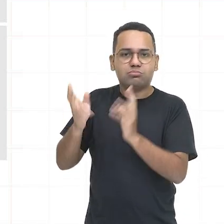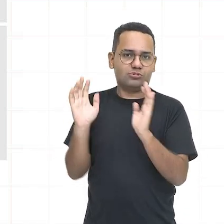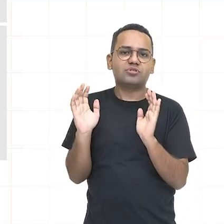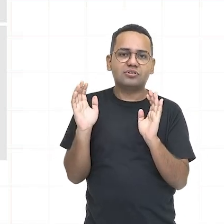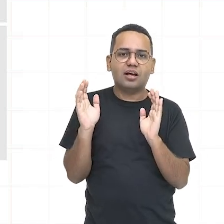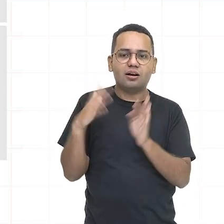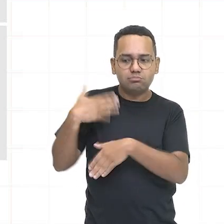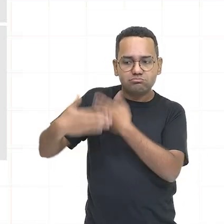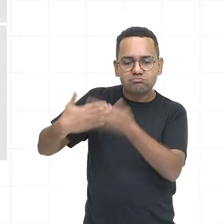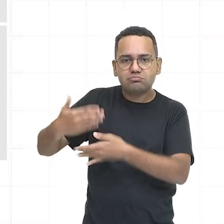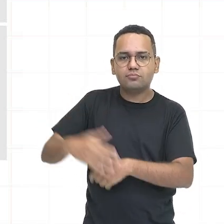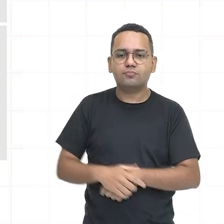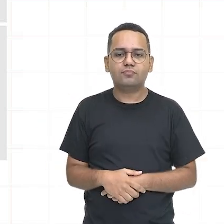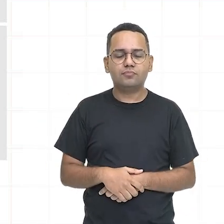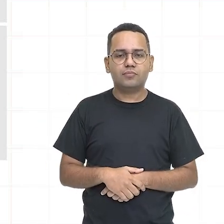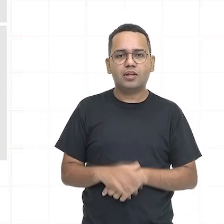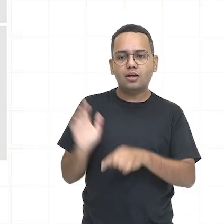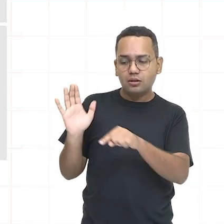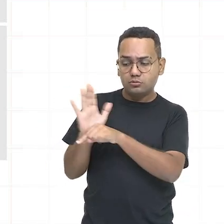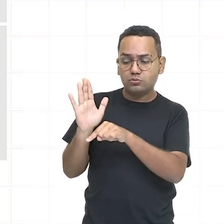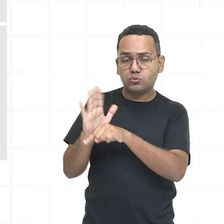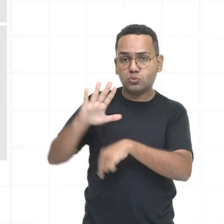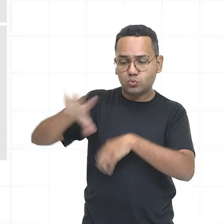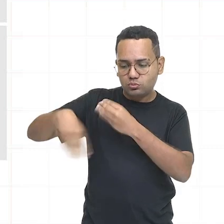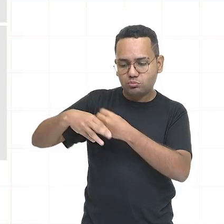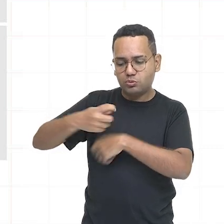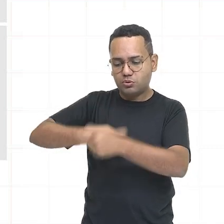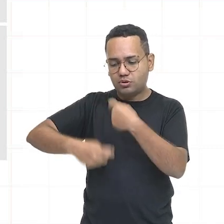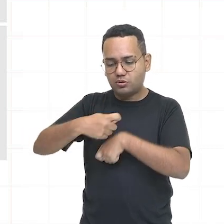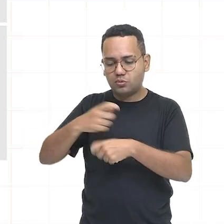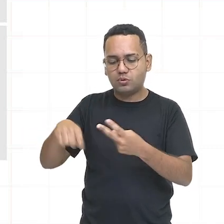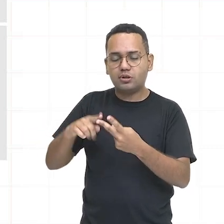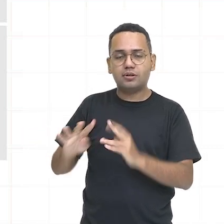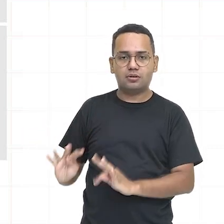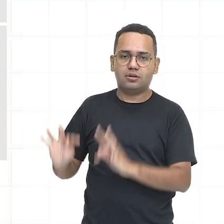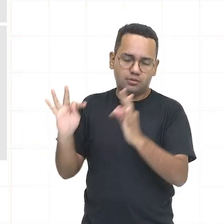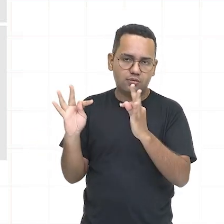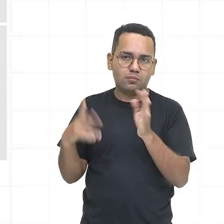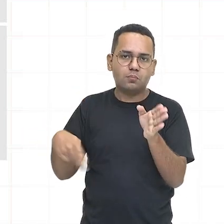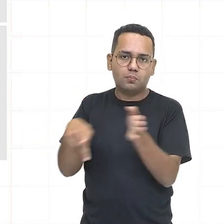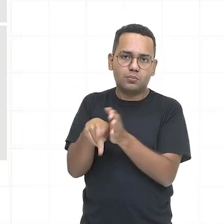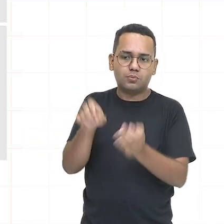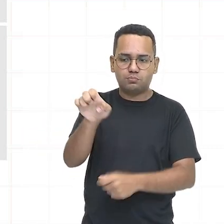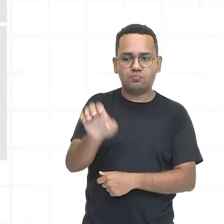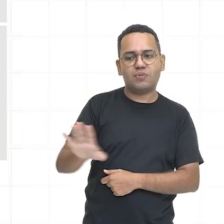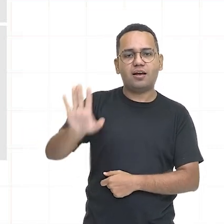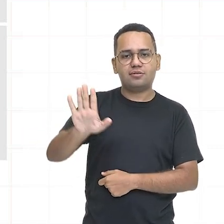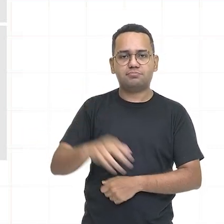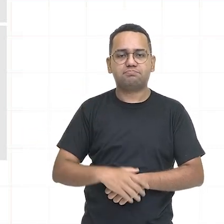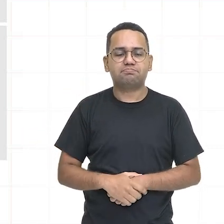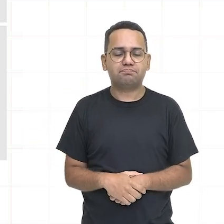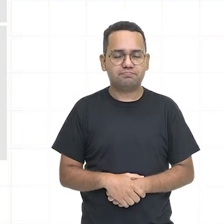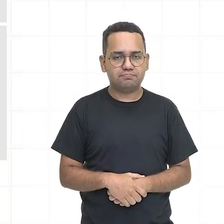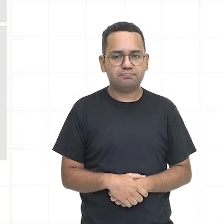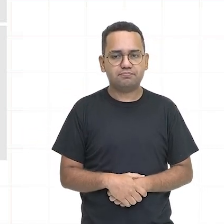tem ajudado muito no desenvolvimento econômico e tecnológico aí do continente asiático, tá?